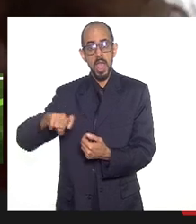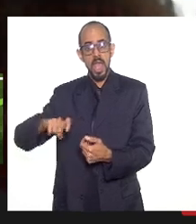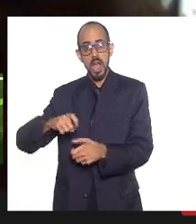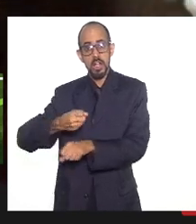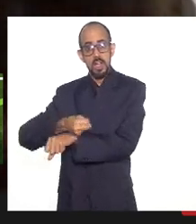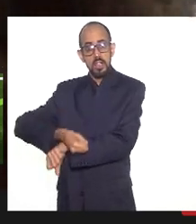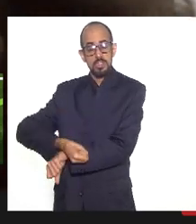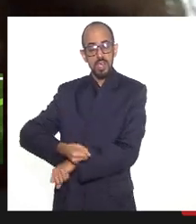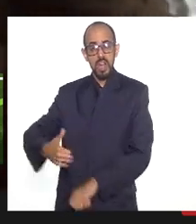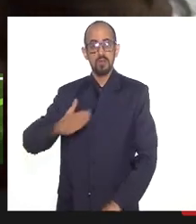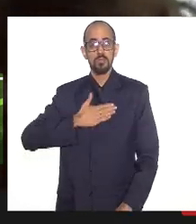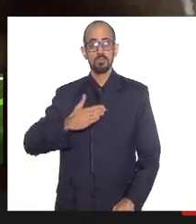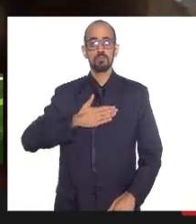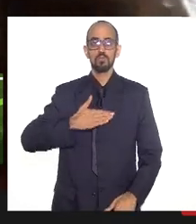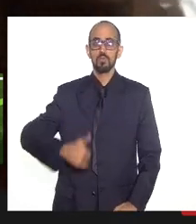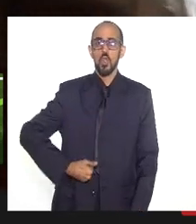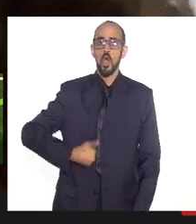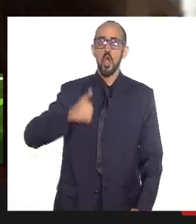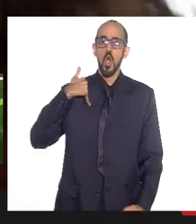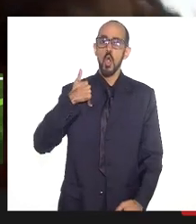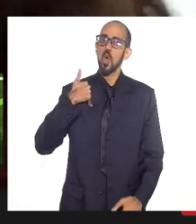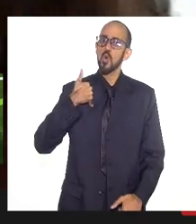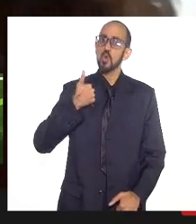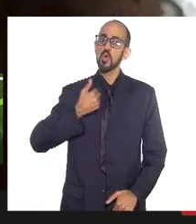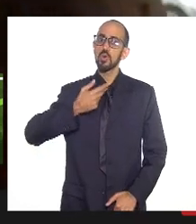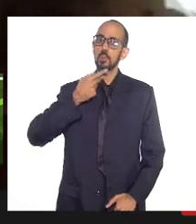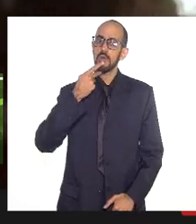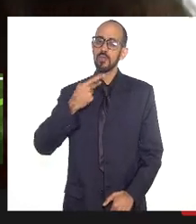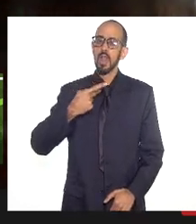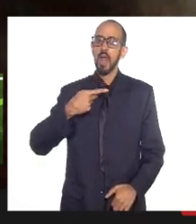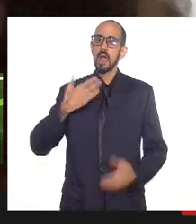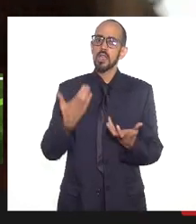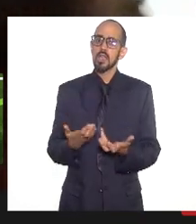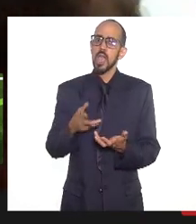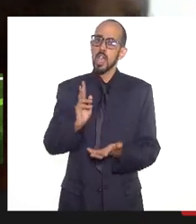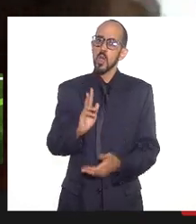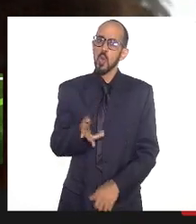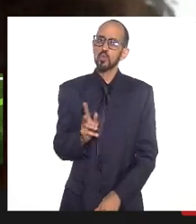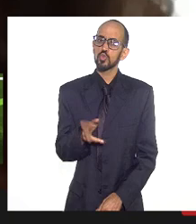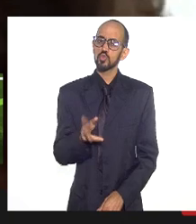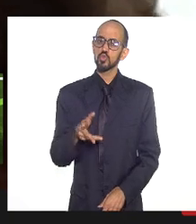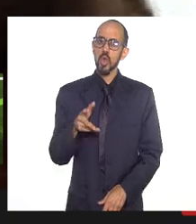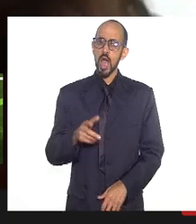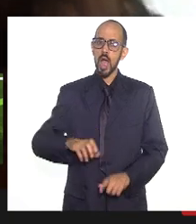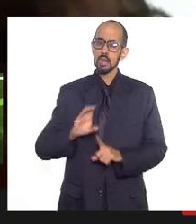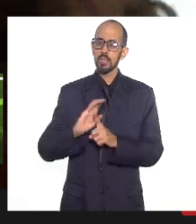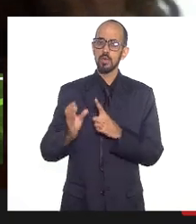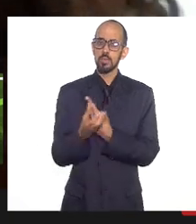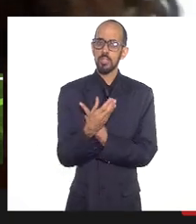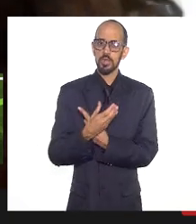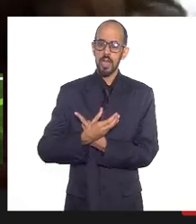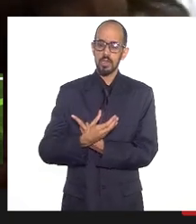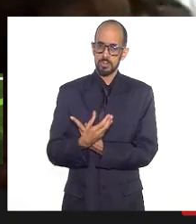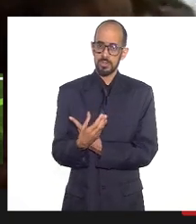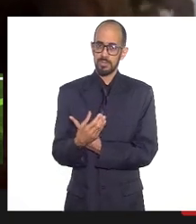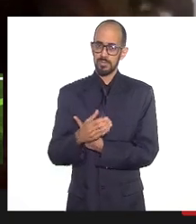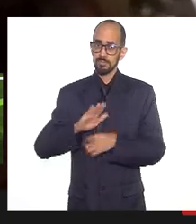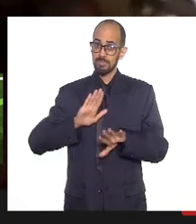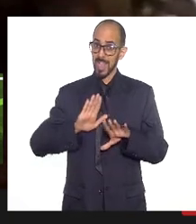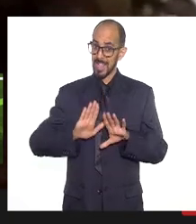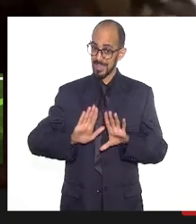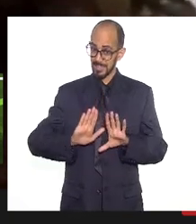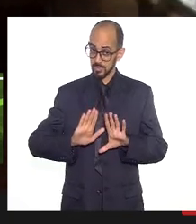no peito para dizer que são quilombolas, querem permanecer nas comunidades, mas com